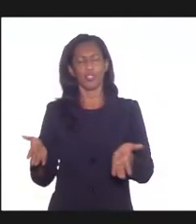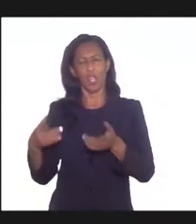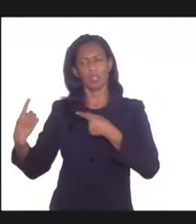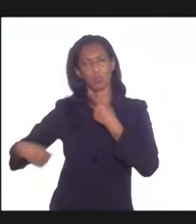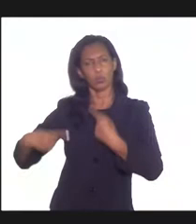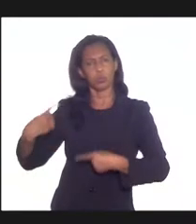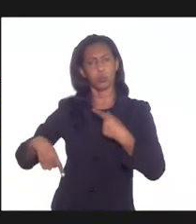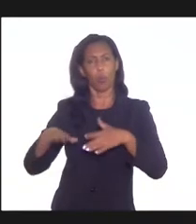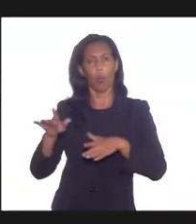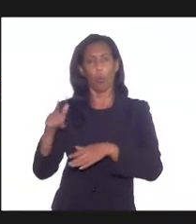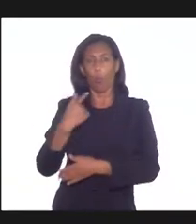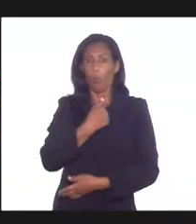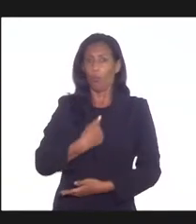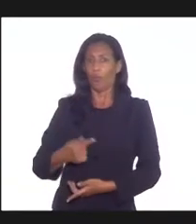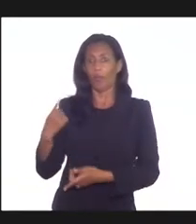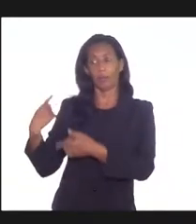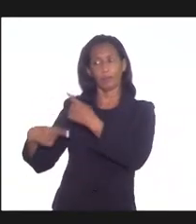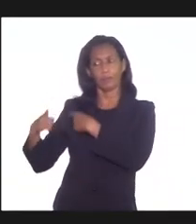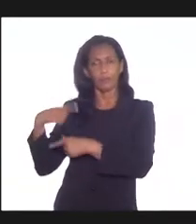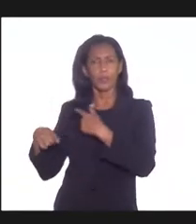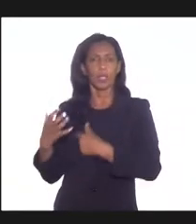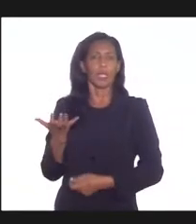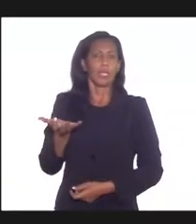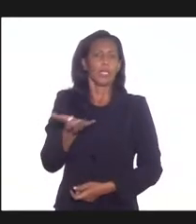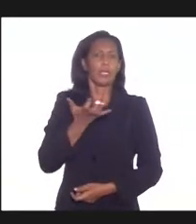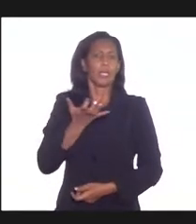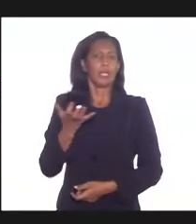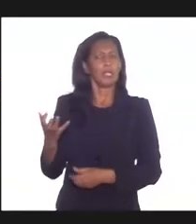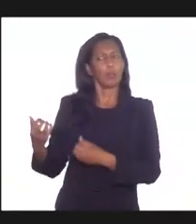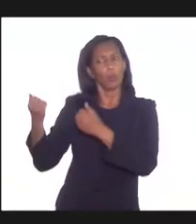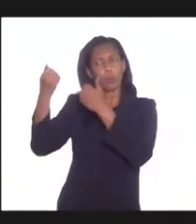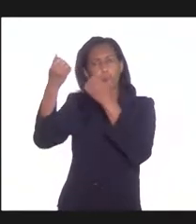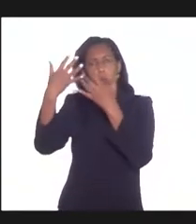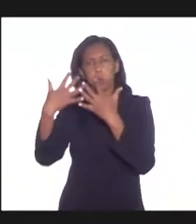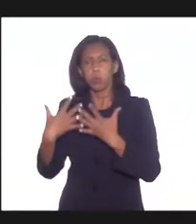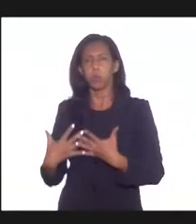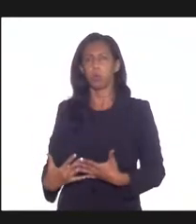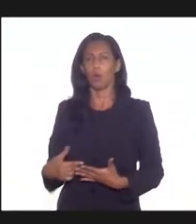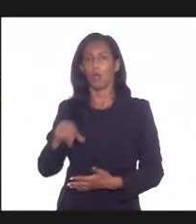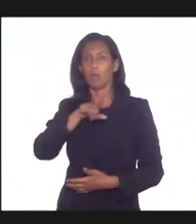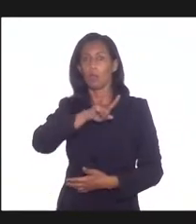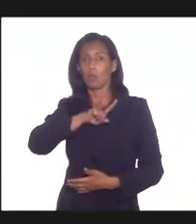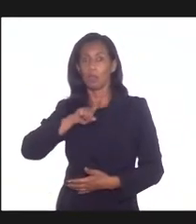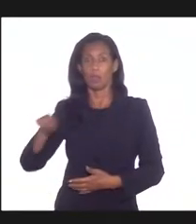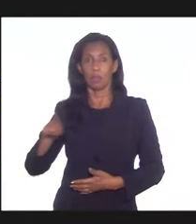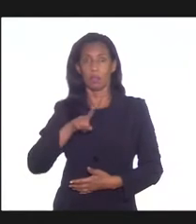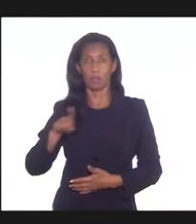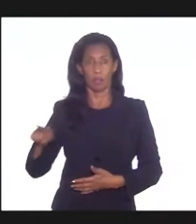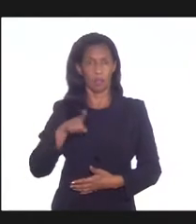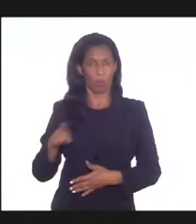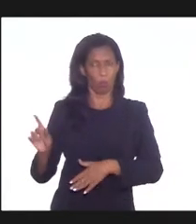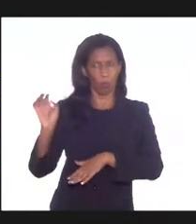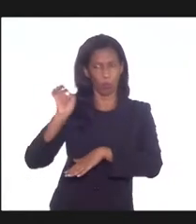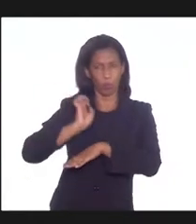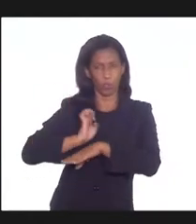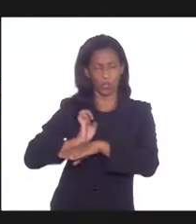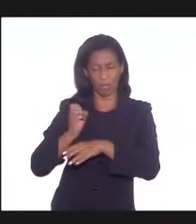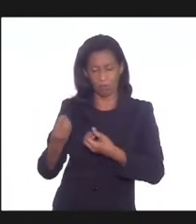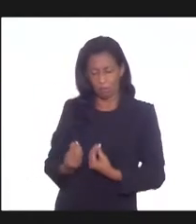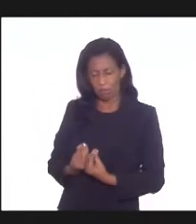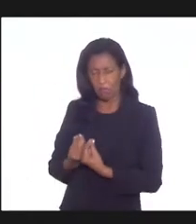quando governos anteriores, inclusive, queriam definir a não discricionariedade do Estado para